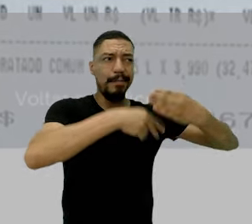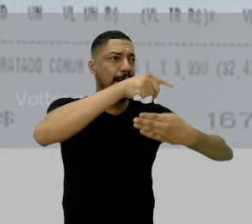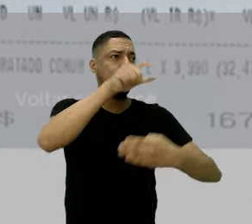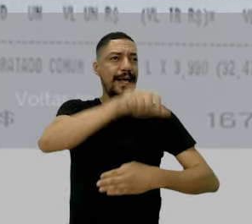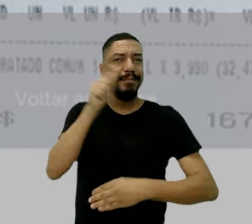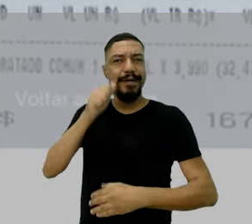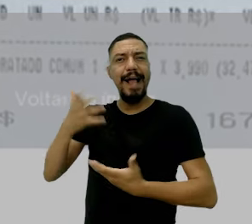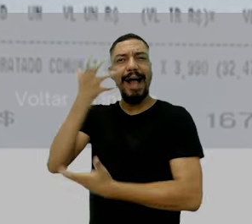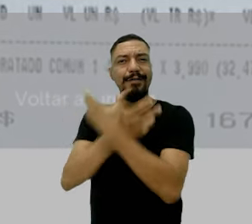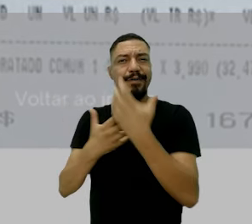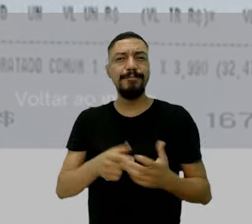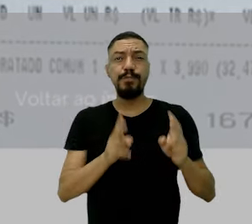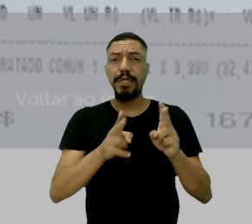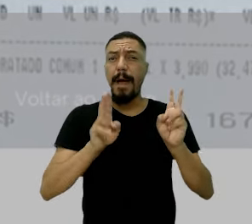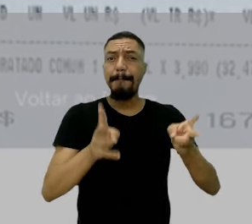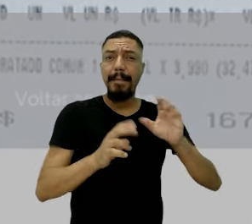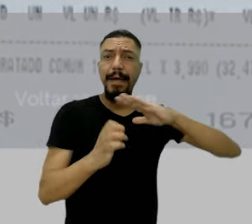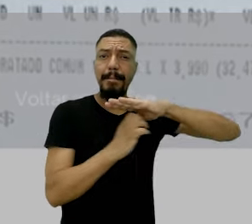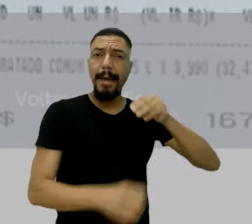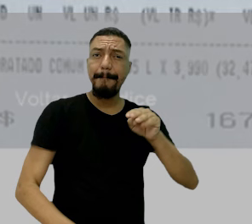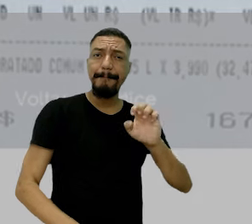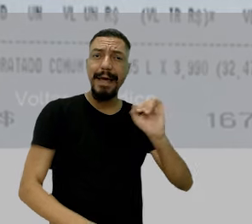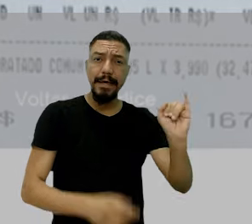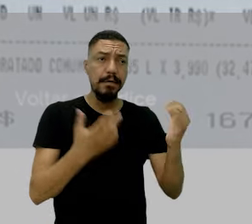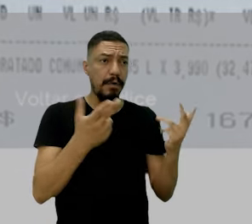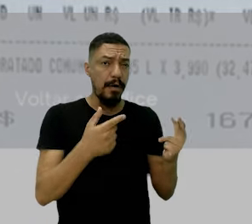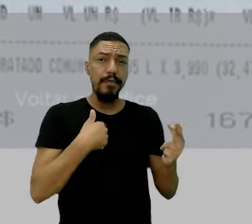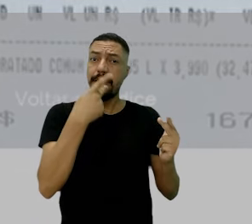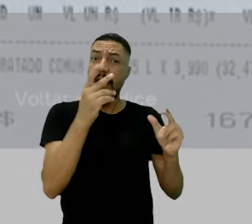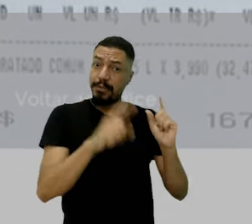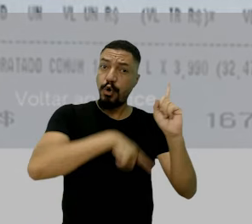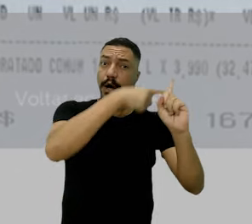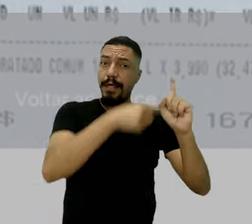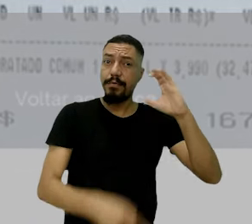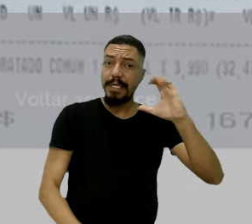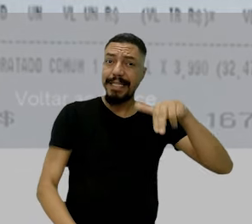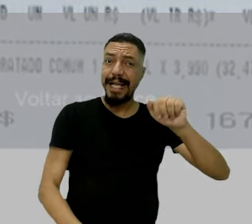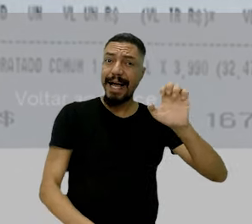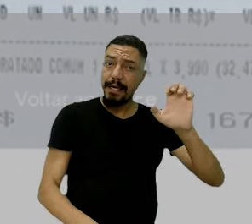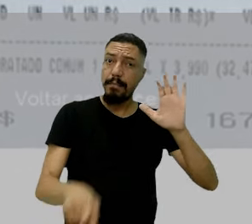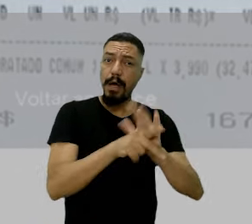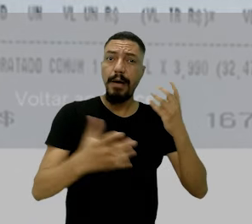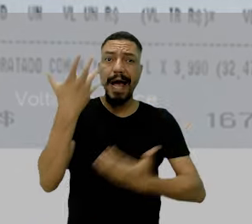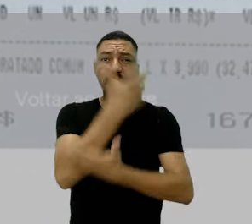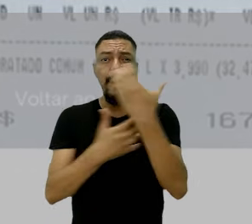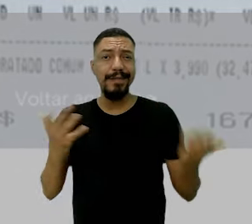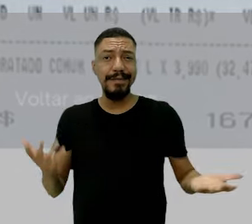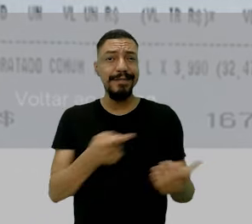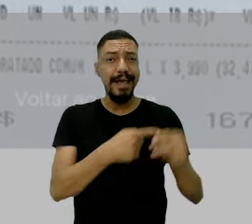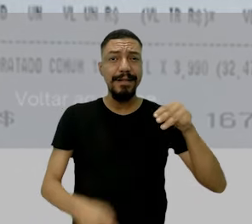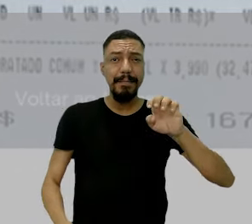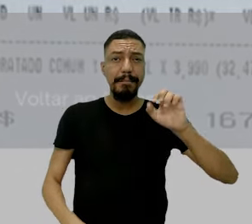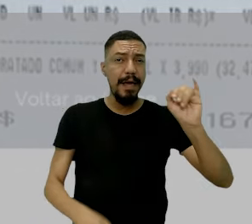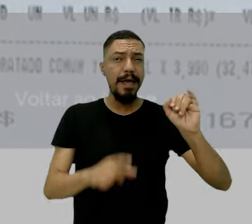E eles sempre usaram a mesma empresa. Eu falei, então põe esses KNAIs aí. E ela é MEI. E assim, a parte dos MEIs é que você põe os KNAIs